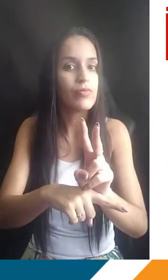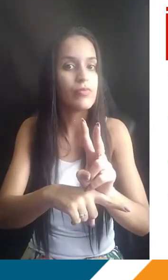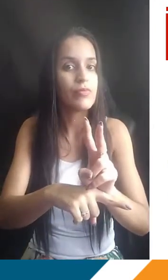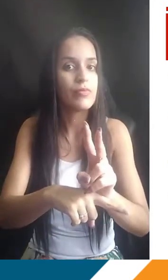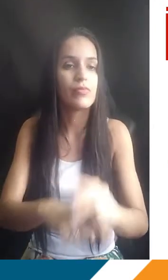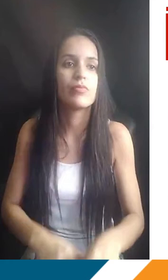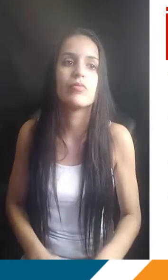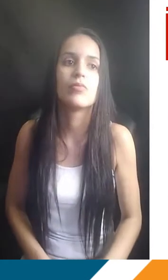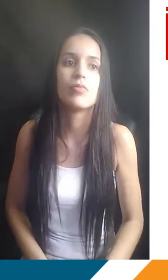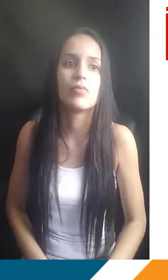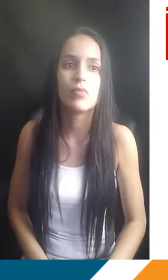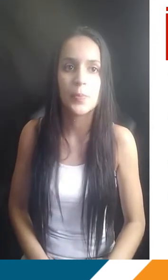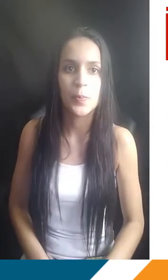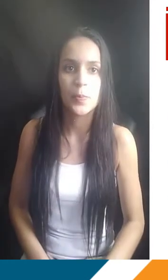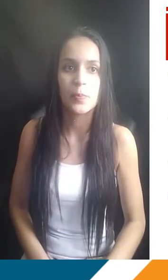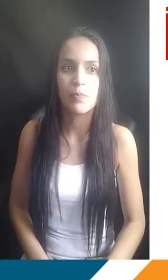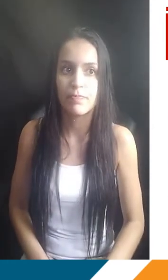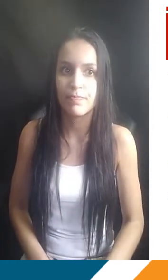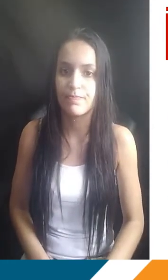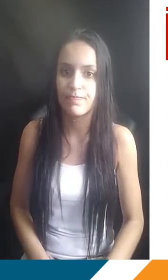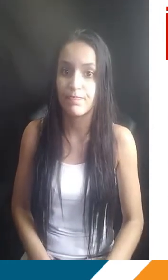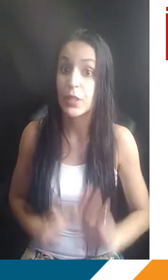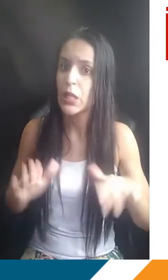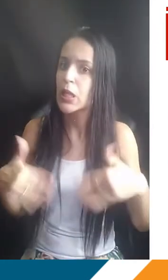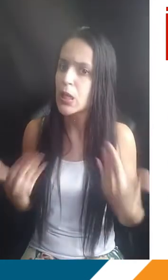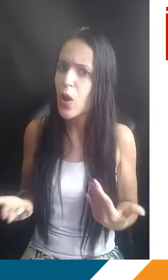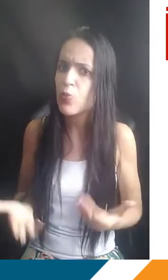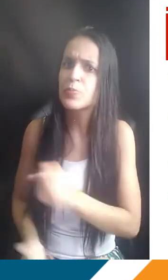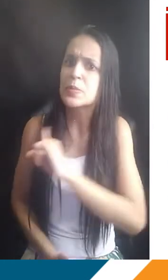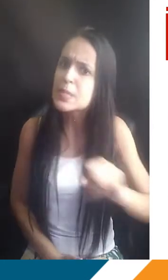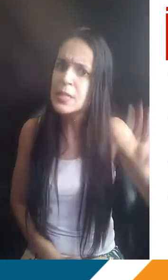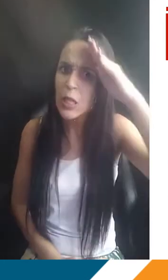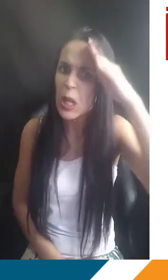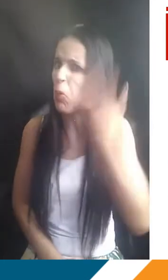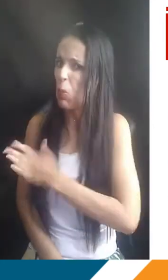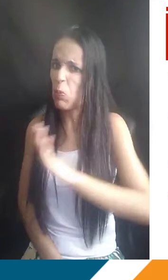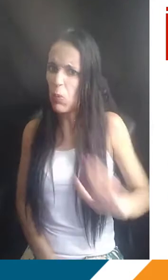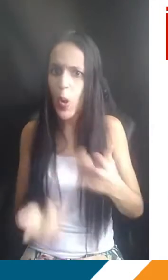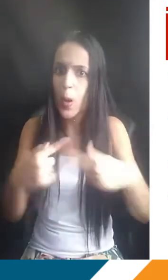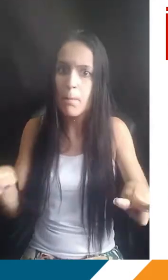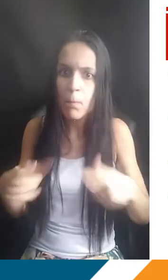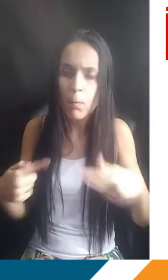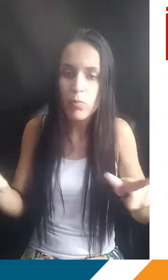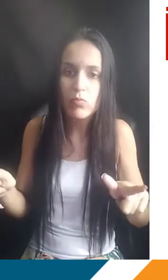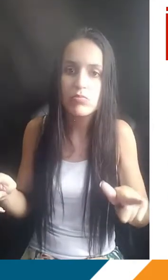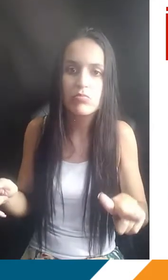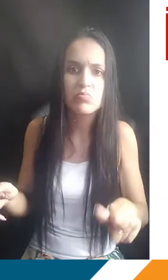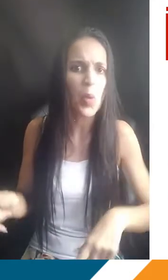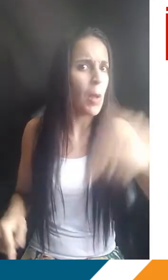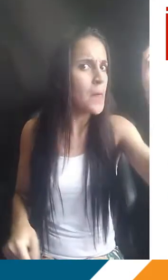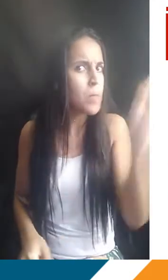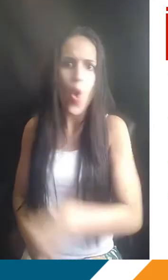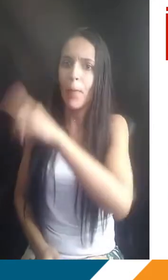que diversas canções sejam vetadas pelos órgãos do governo, né? Isso também faz